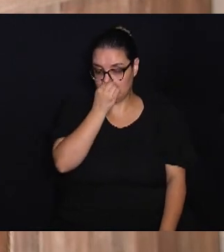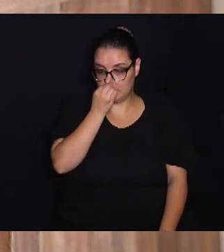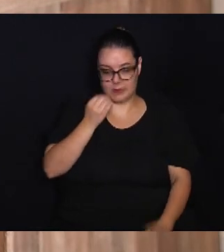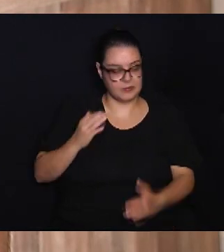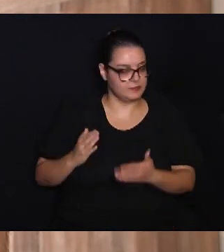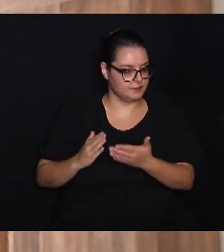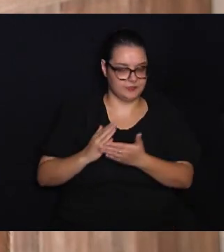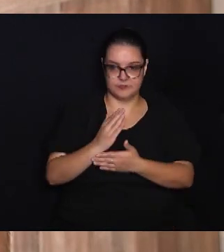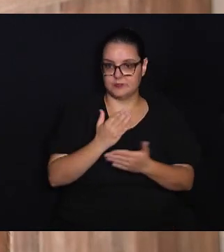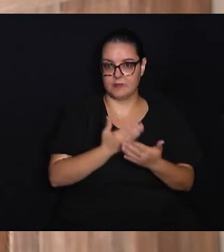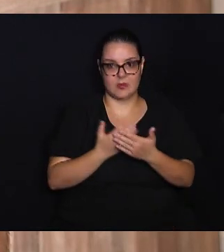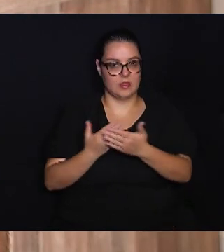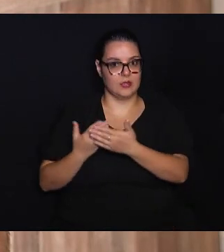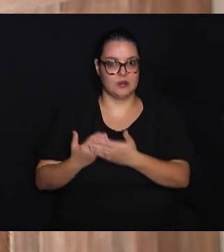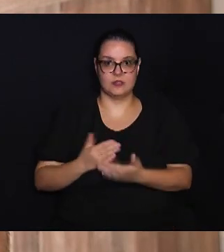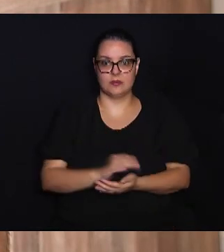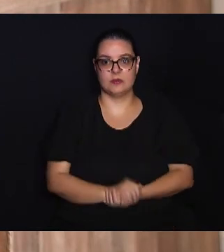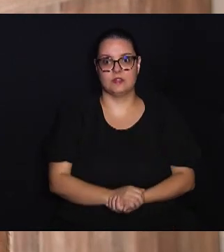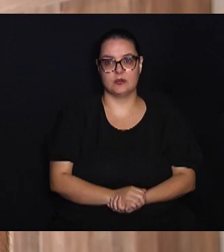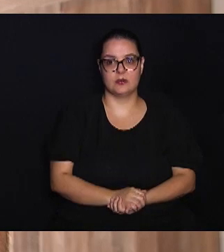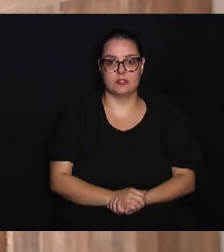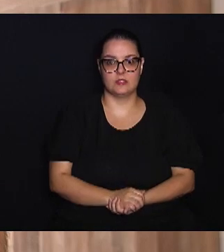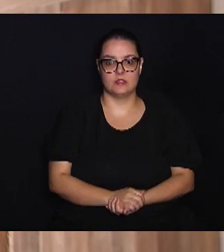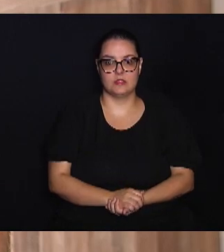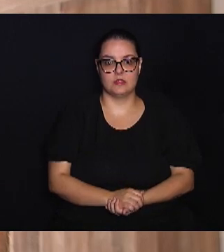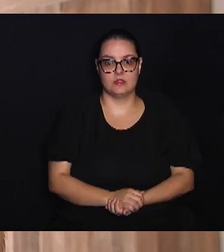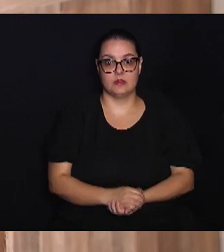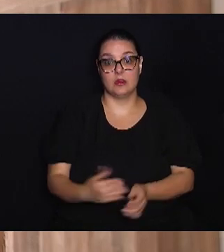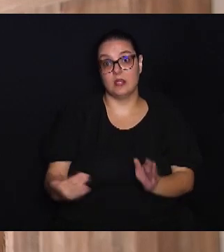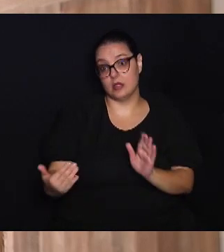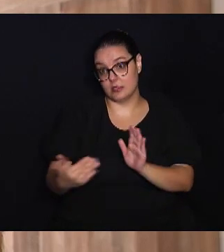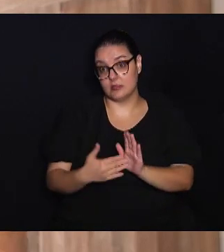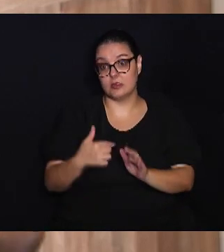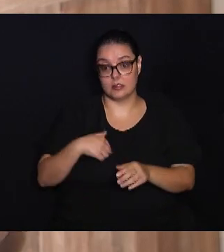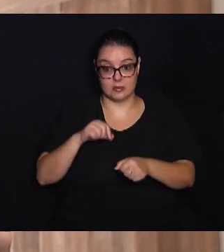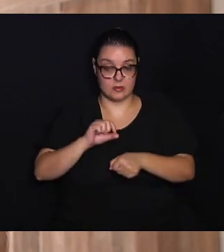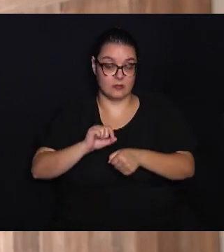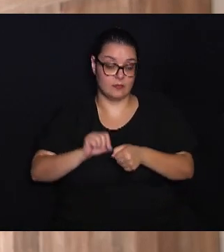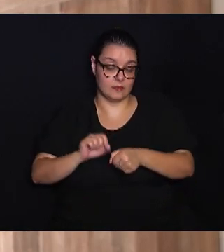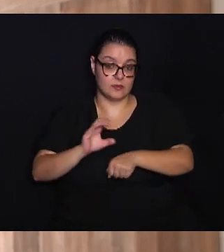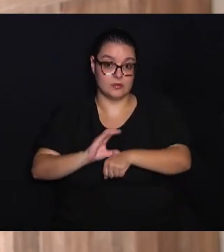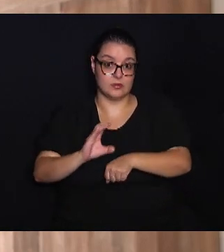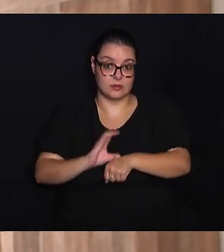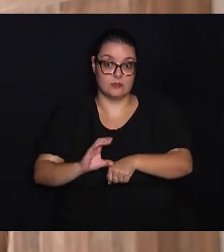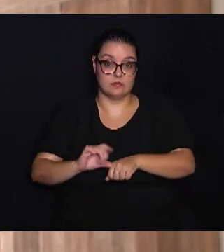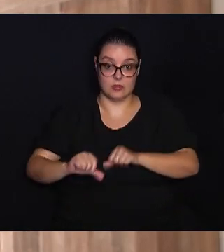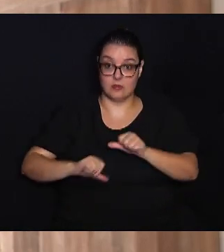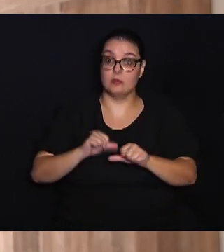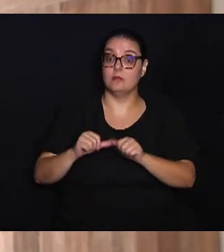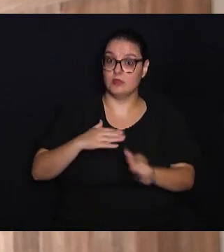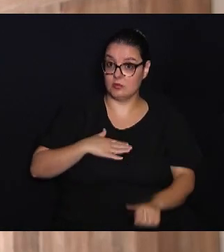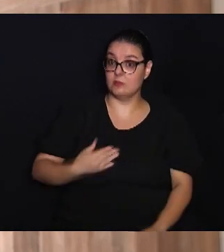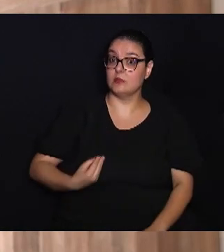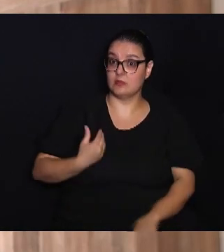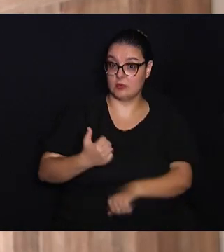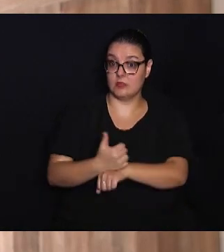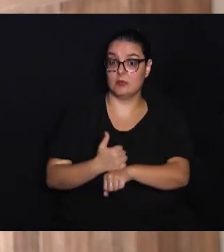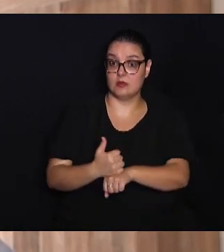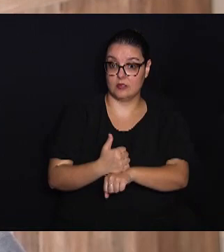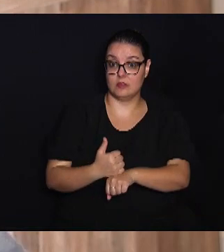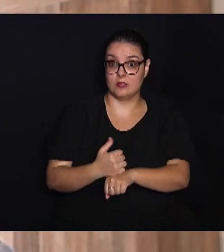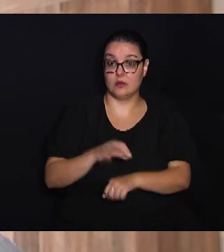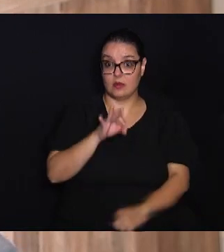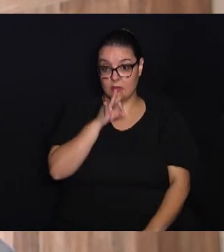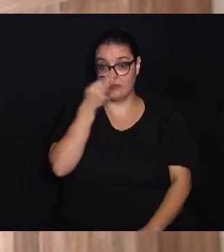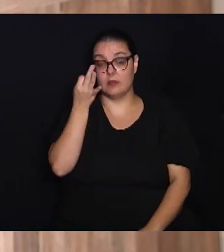dali só foi estudar foi estudar até que eu fiz um curso que mudou bem a minha vida profissional foi um